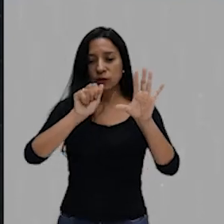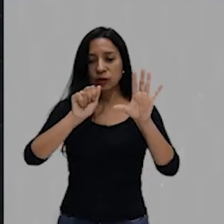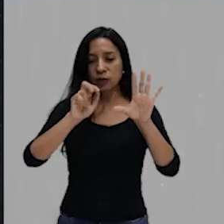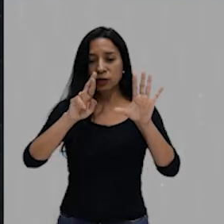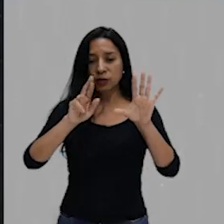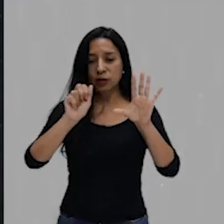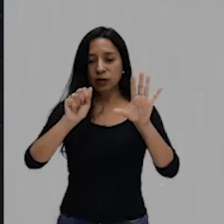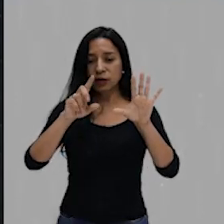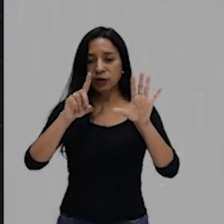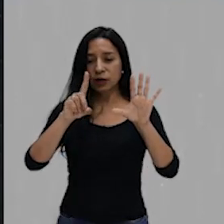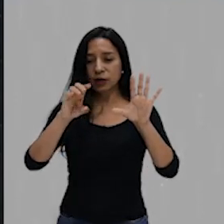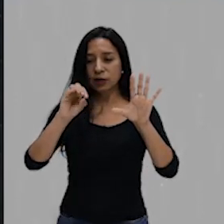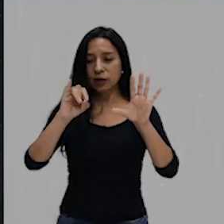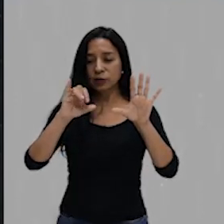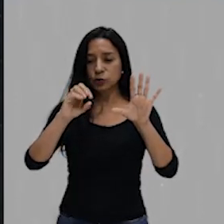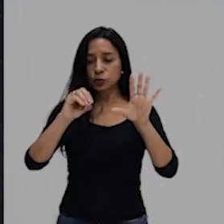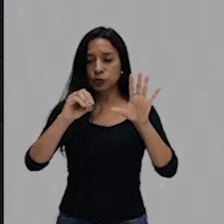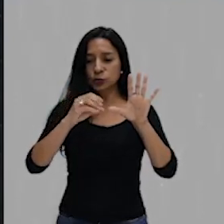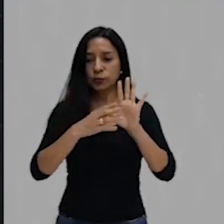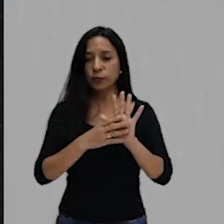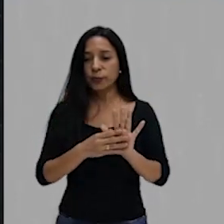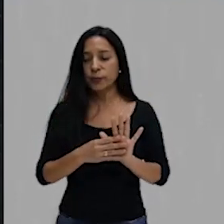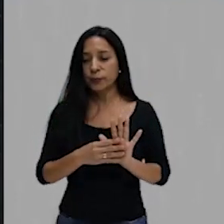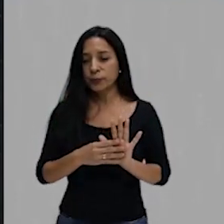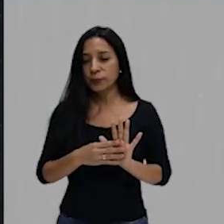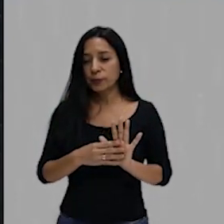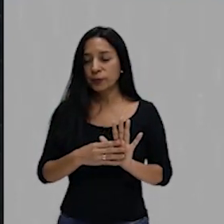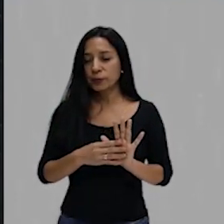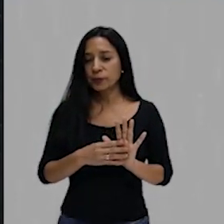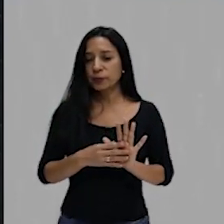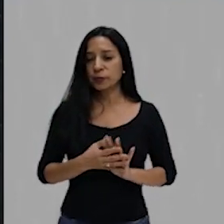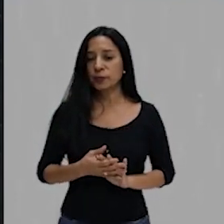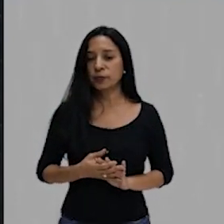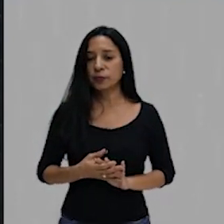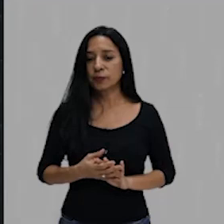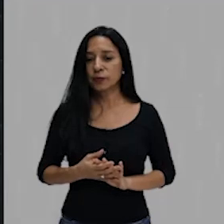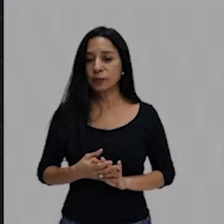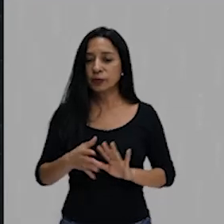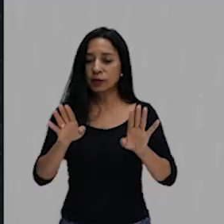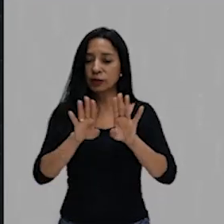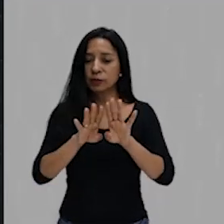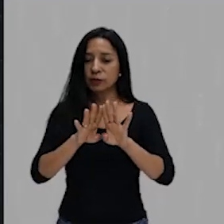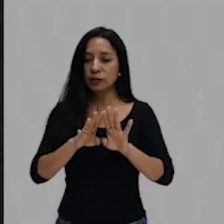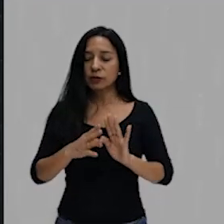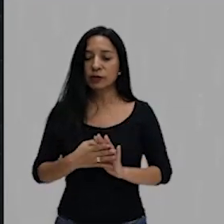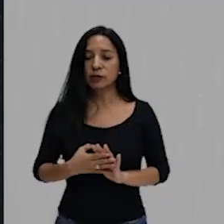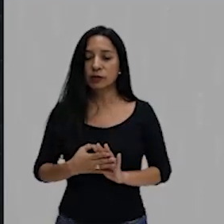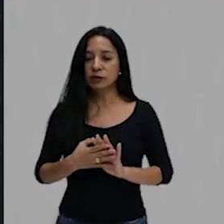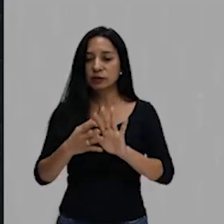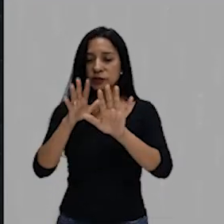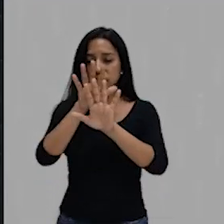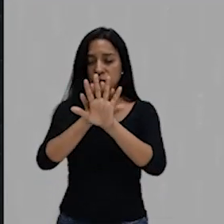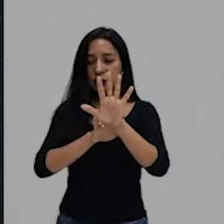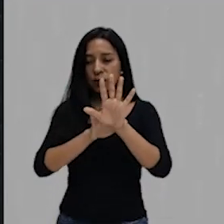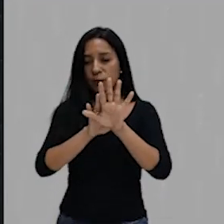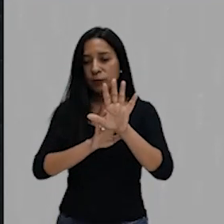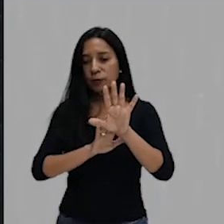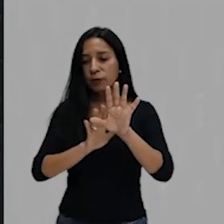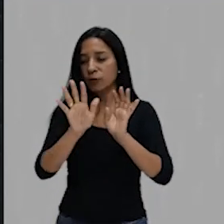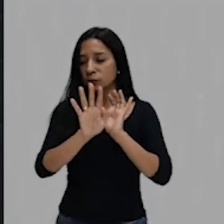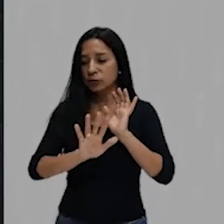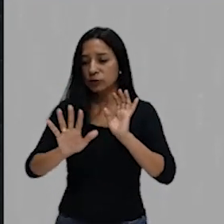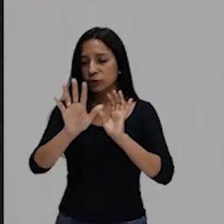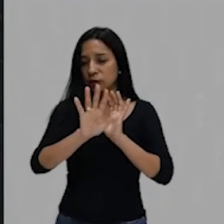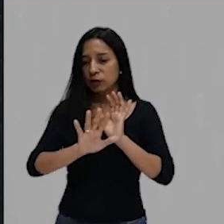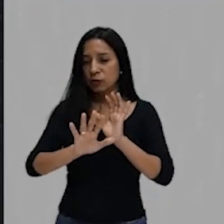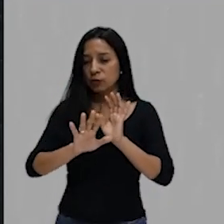E esse dedo aqui é chamado dedo radial, ok? Então, nós temos a polidactilia central, quando nós temos um aumento da